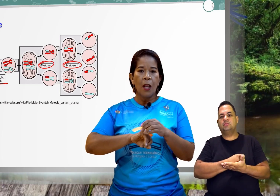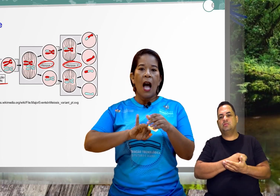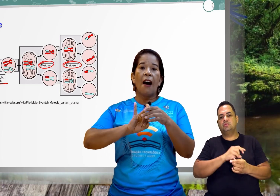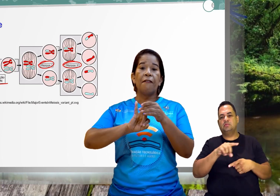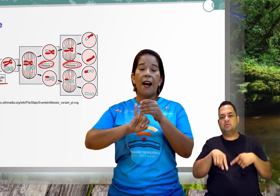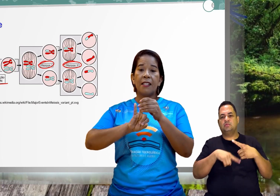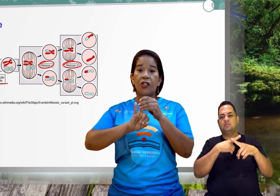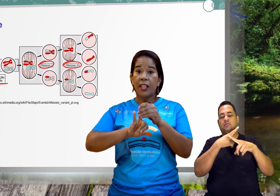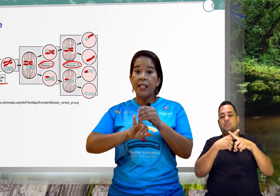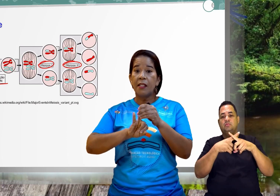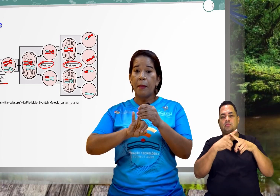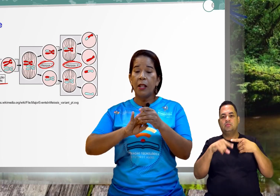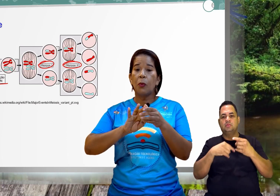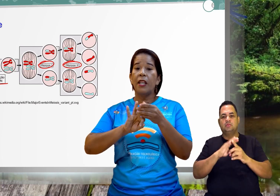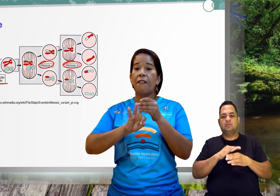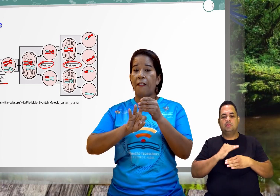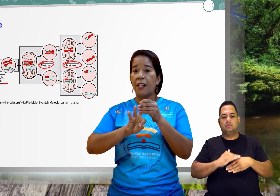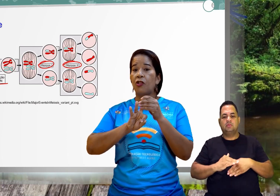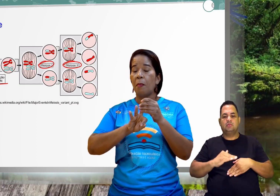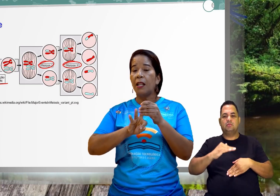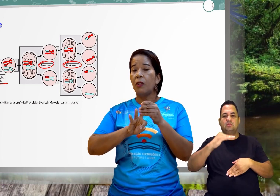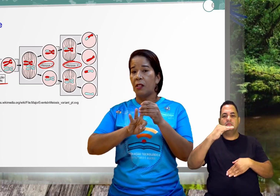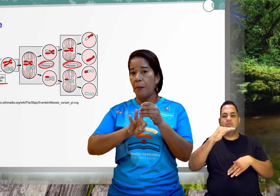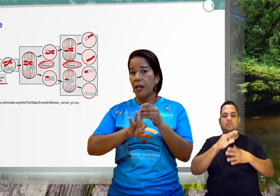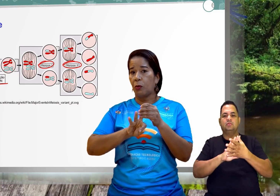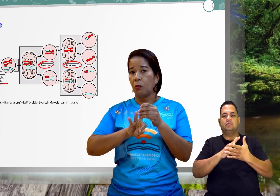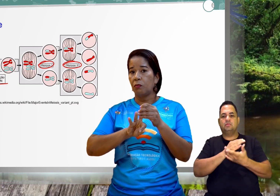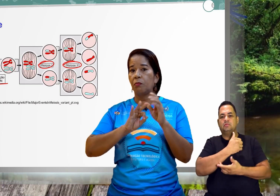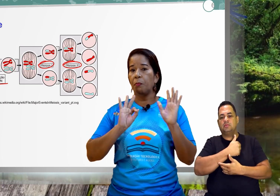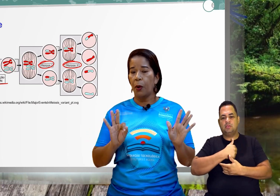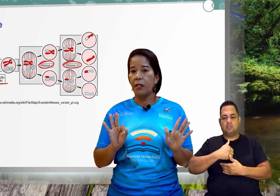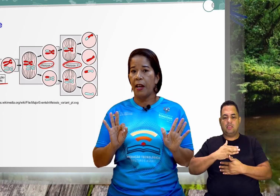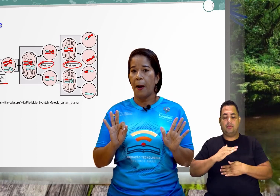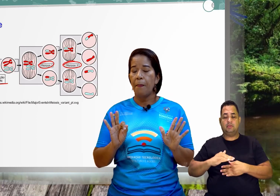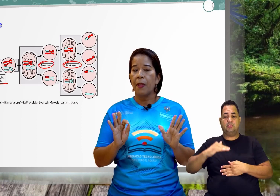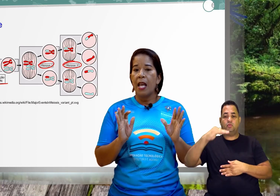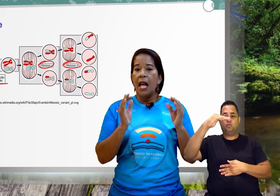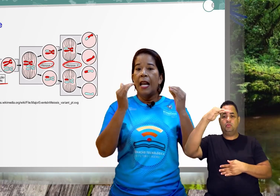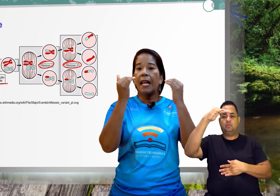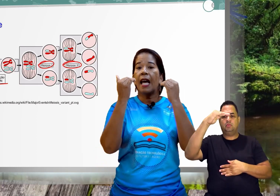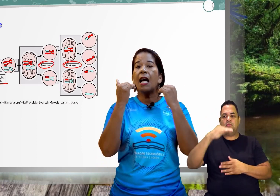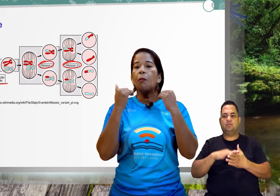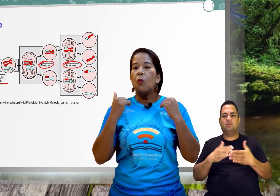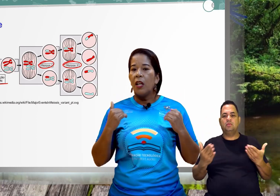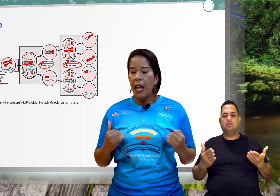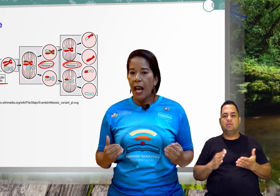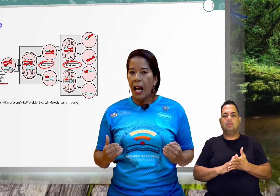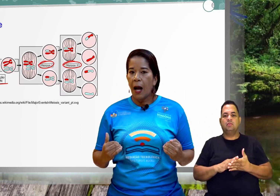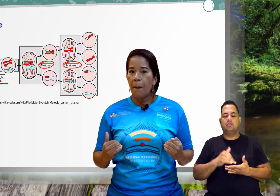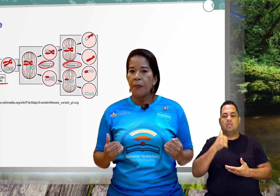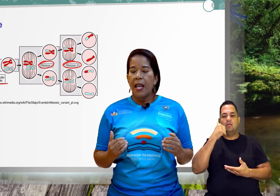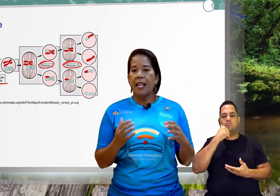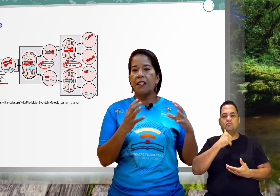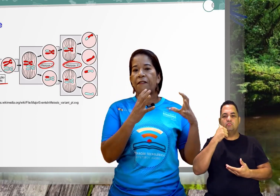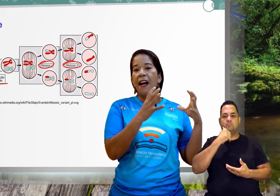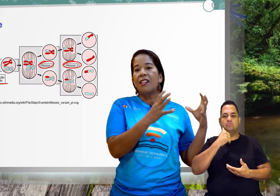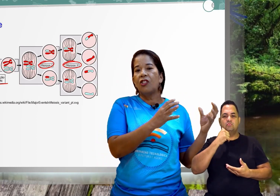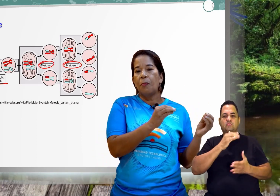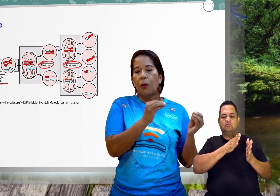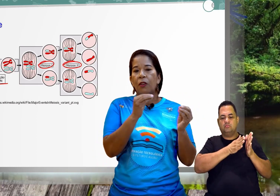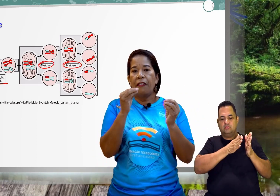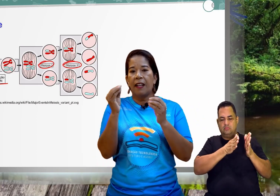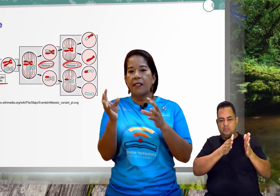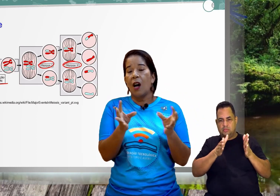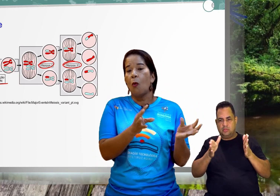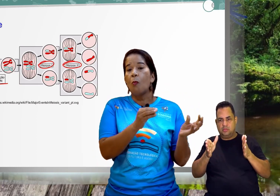né? A fase de crescimento e a fase de amadurecimento? Pois é. Na mulher, essa fase